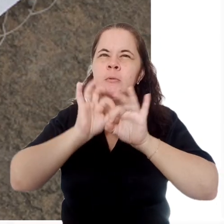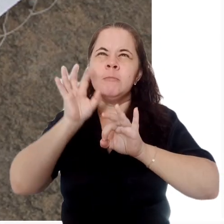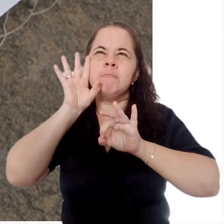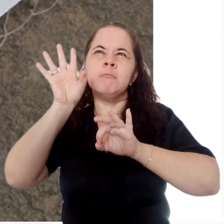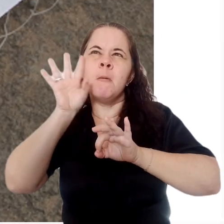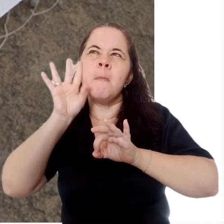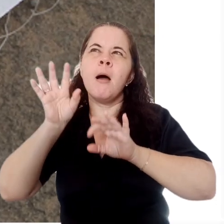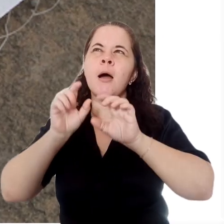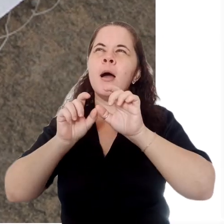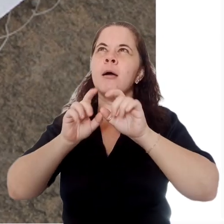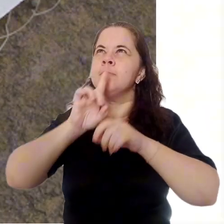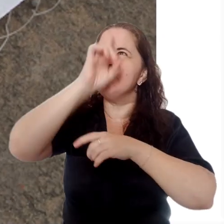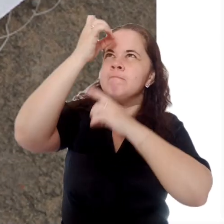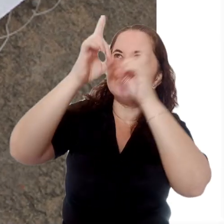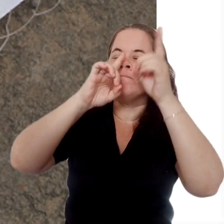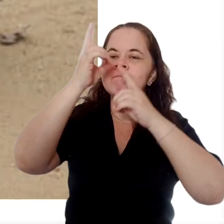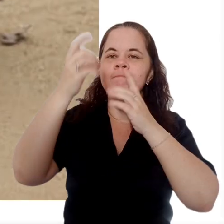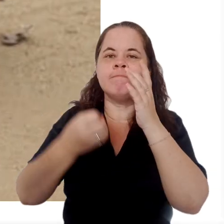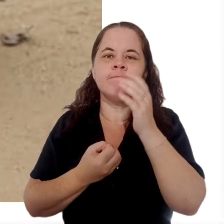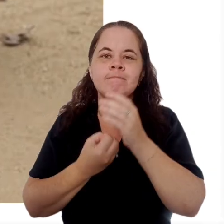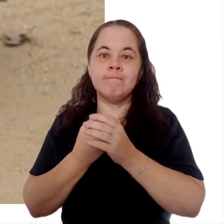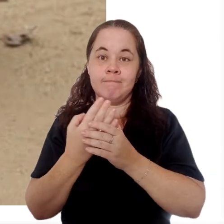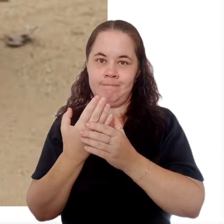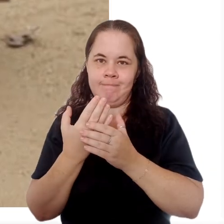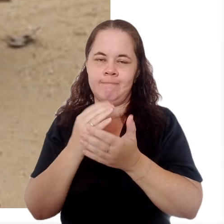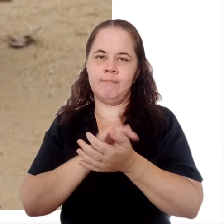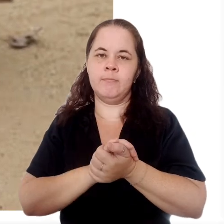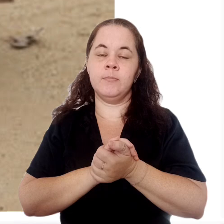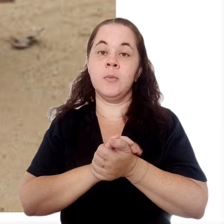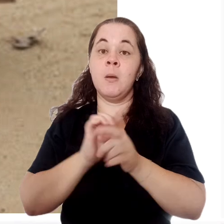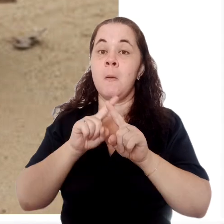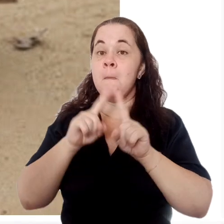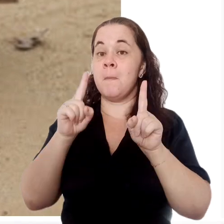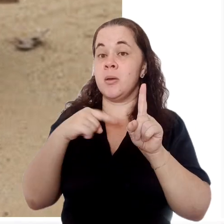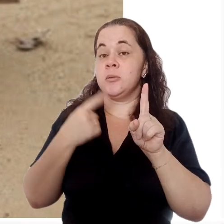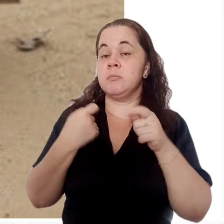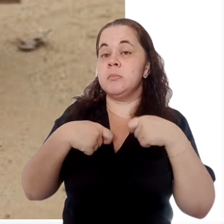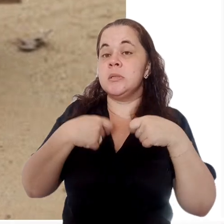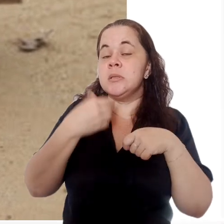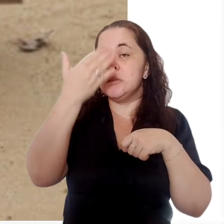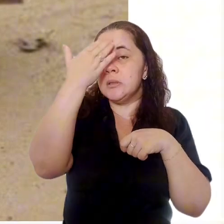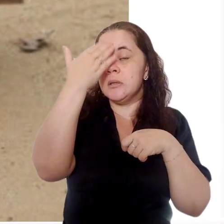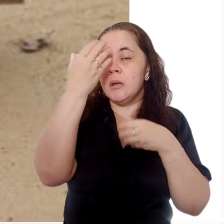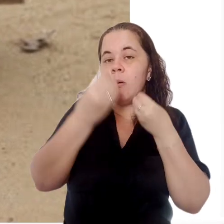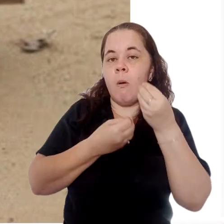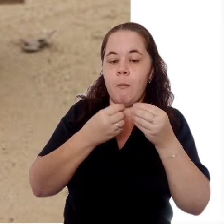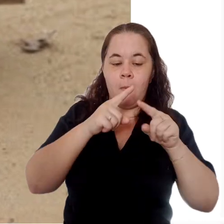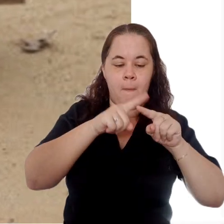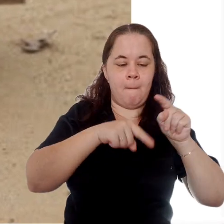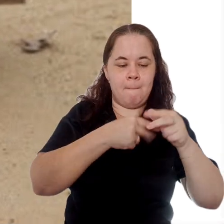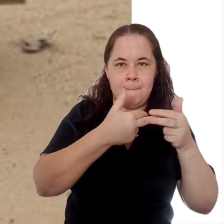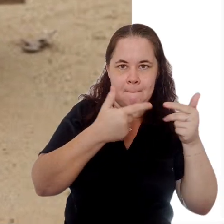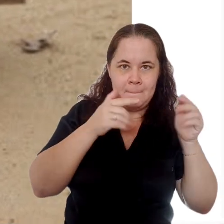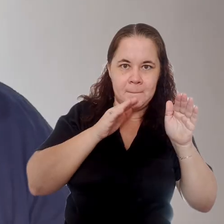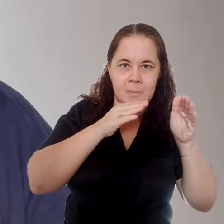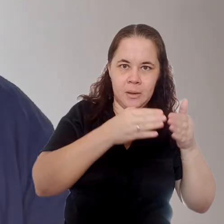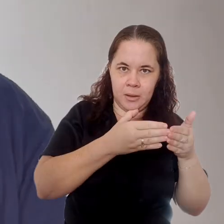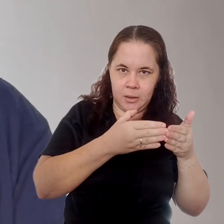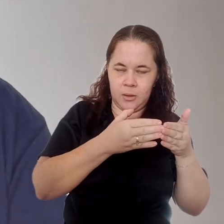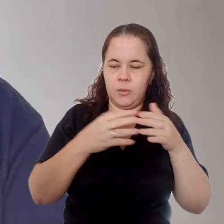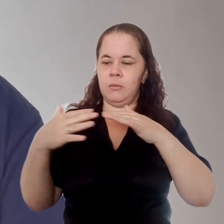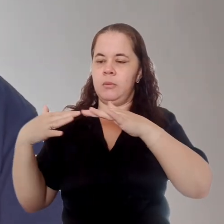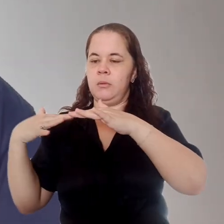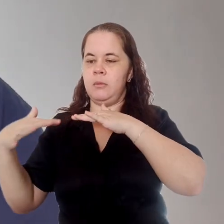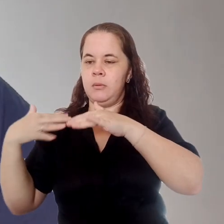pensamento, elaboração e criação. Mas é bom que a gente comece entendendo a diferença do que é brinquedo e brincadeira, né?